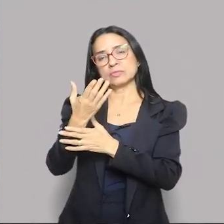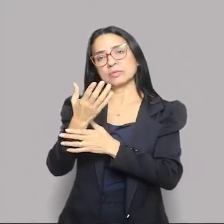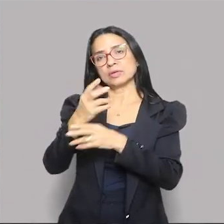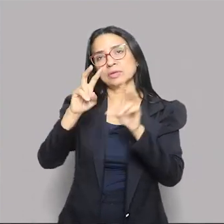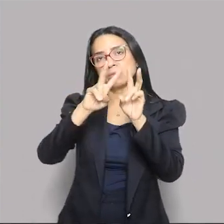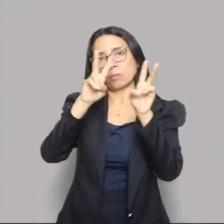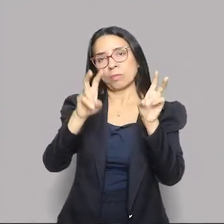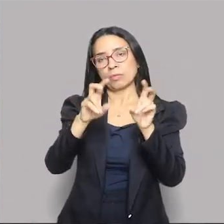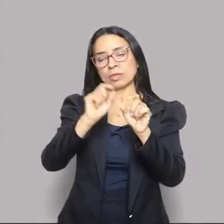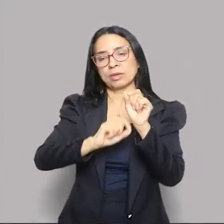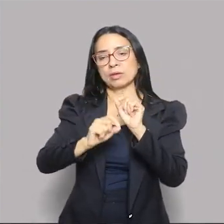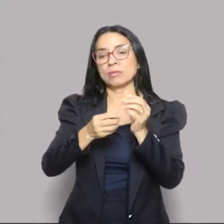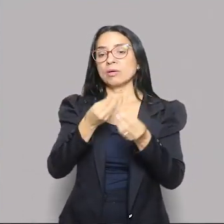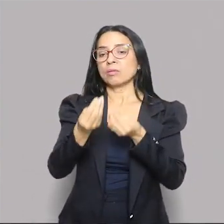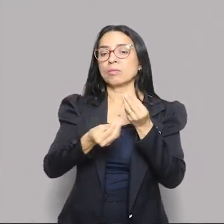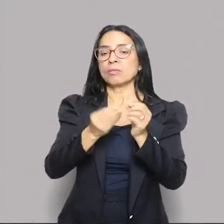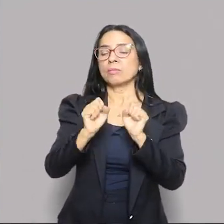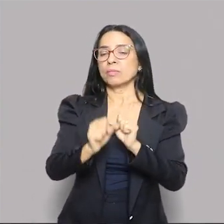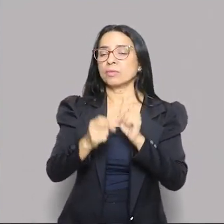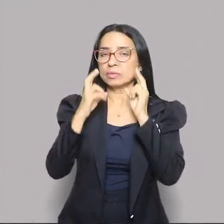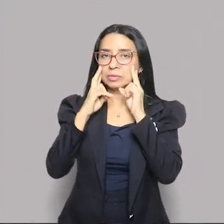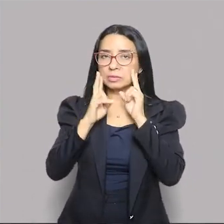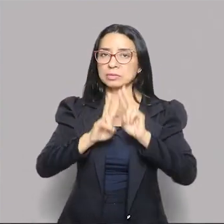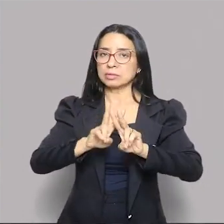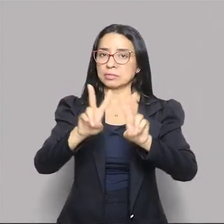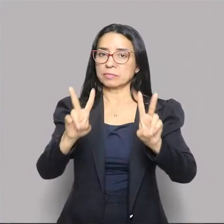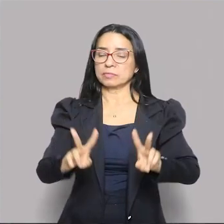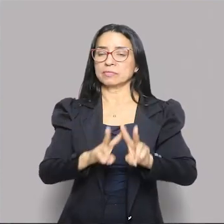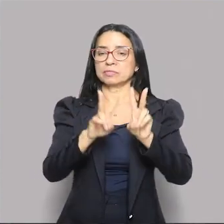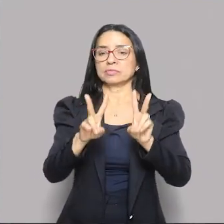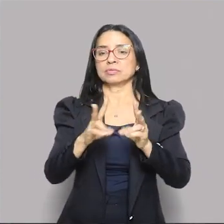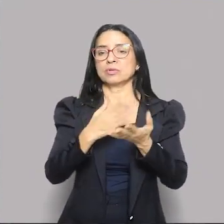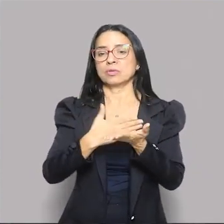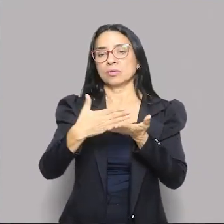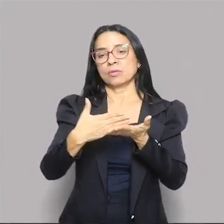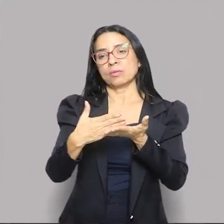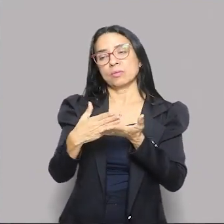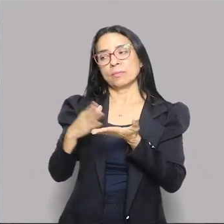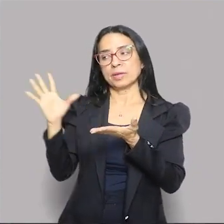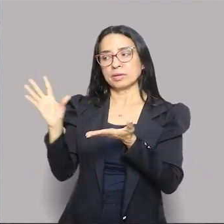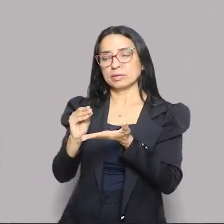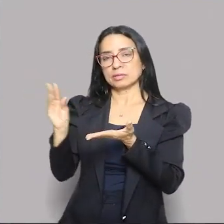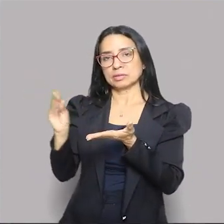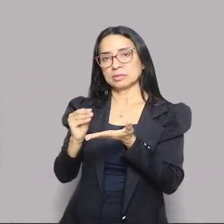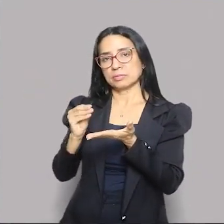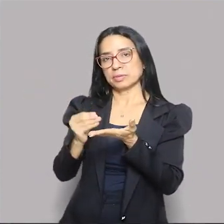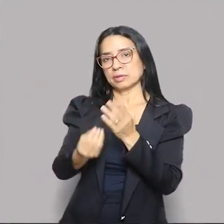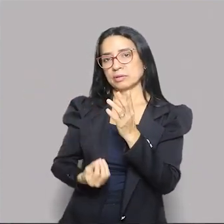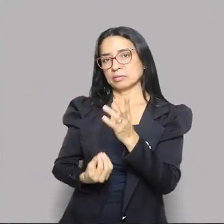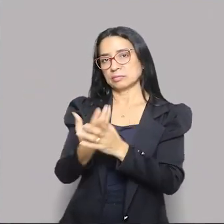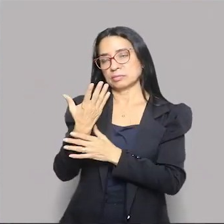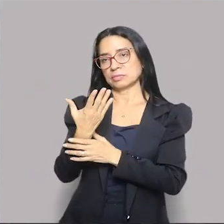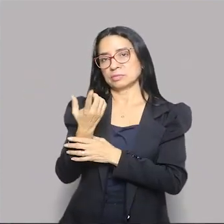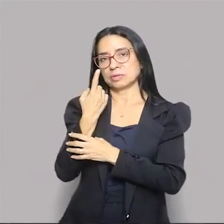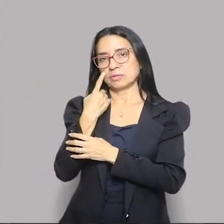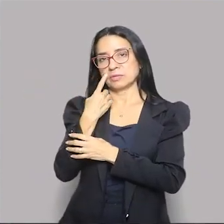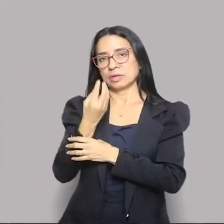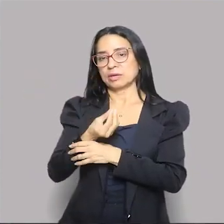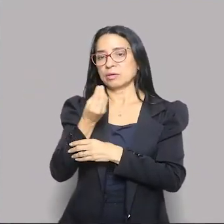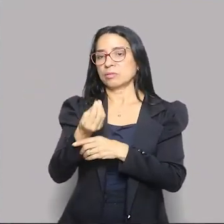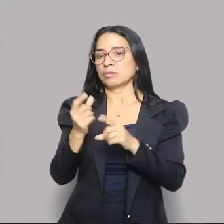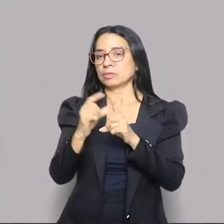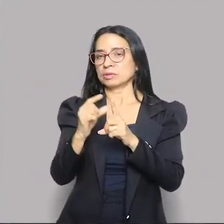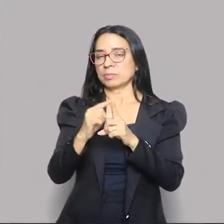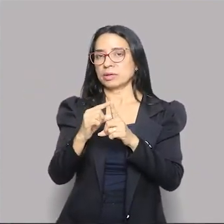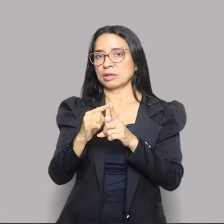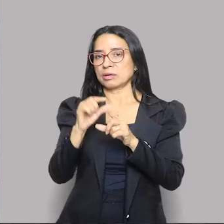determinado assunto, como é que ele pode ser visto. Na hora que você começa a se inspirar nessas fontes, vocês vão ver como as palavras